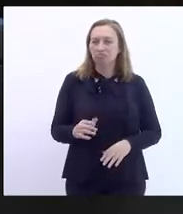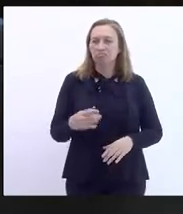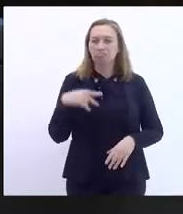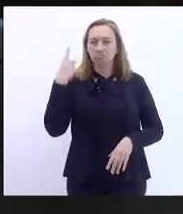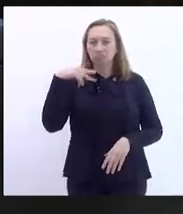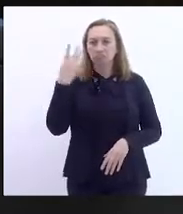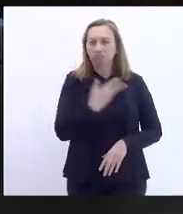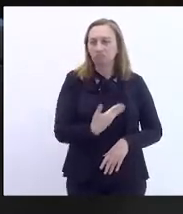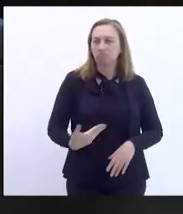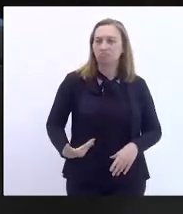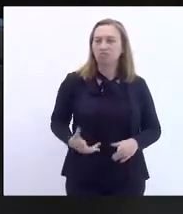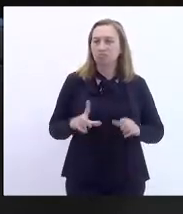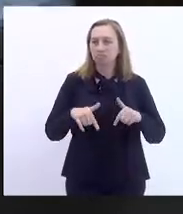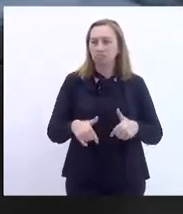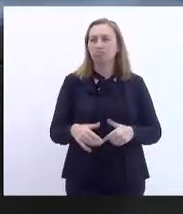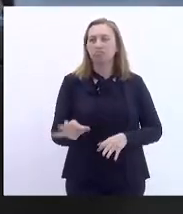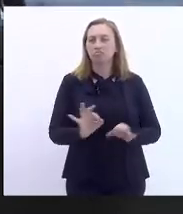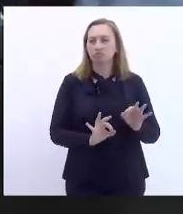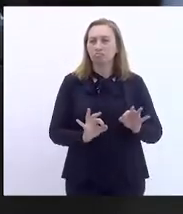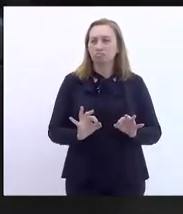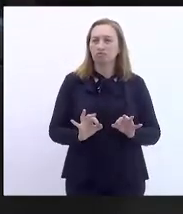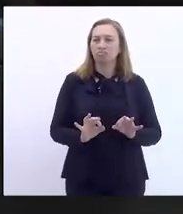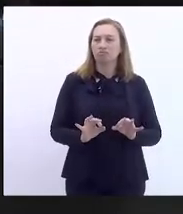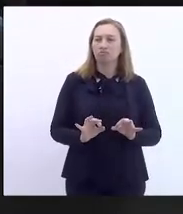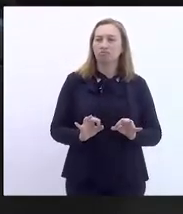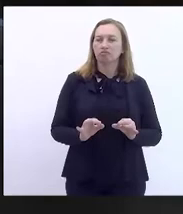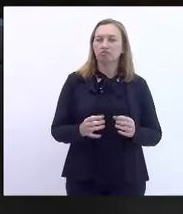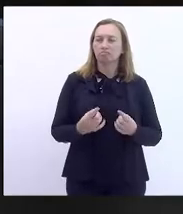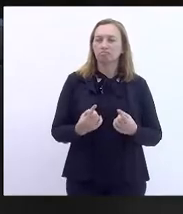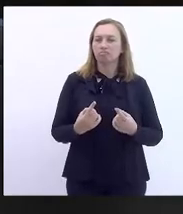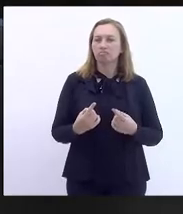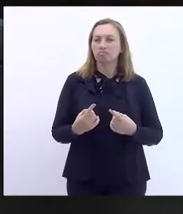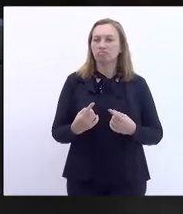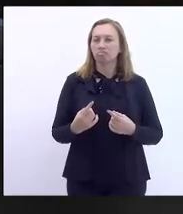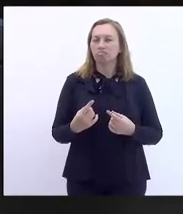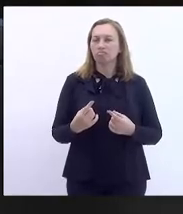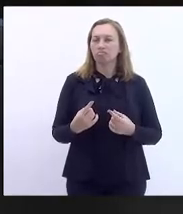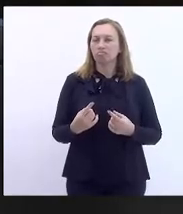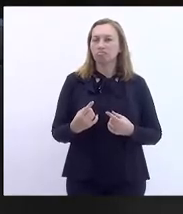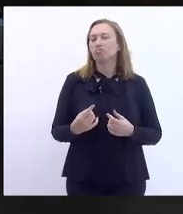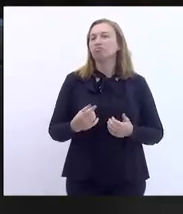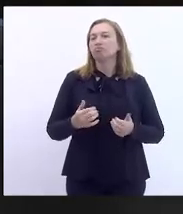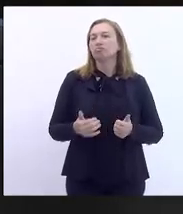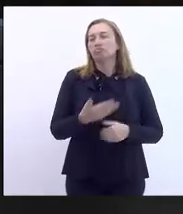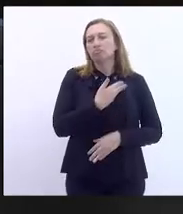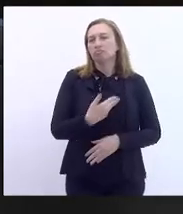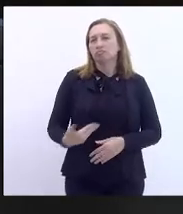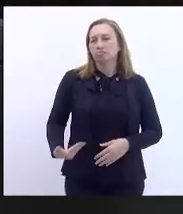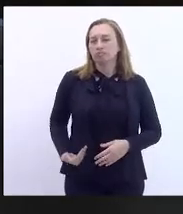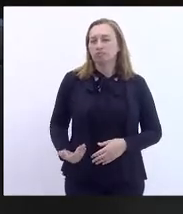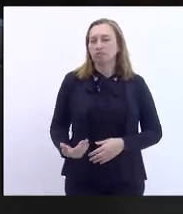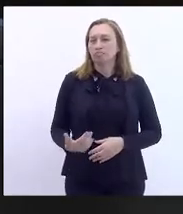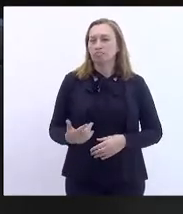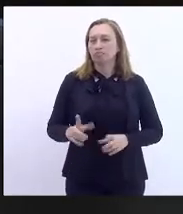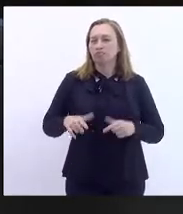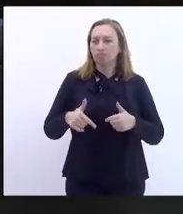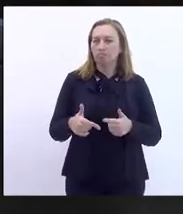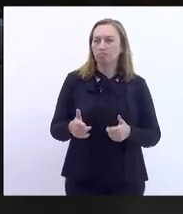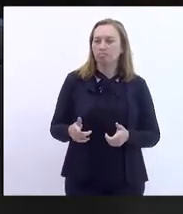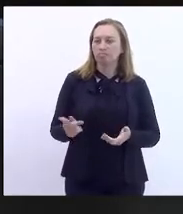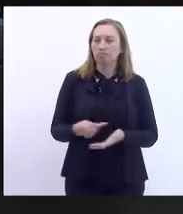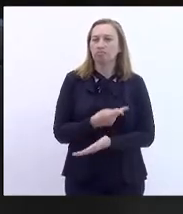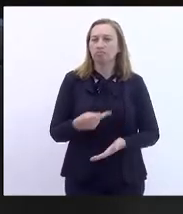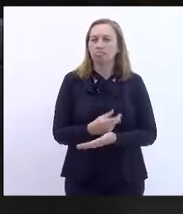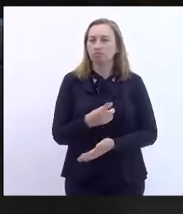de política pública é relacionamento abusivo é boylixo Governo do Estado está sendo boylixo para sua